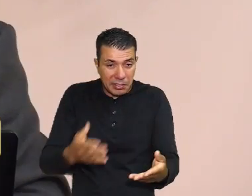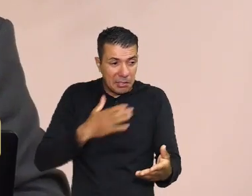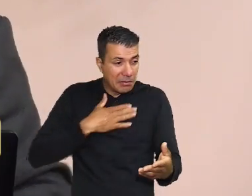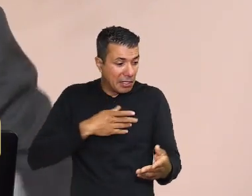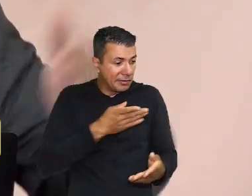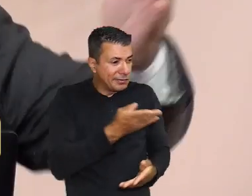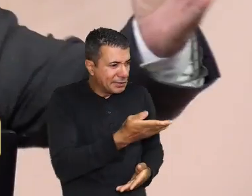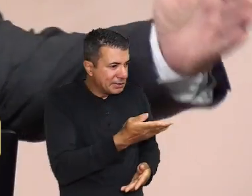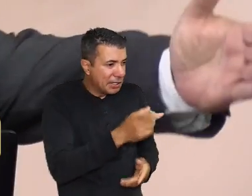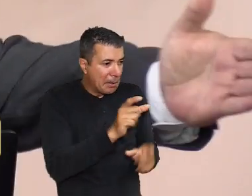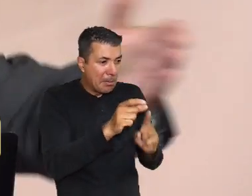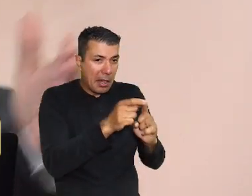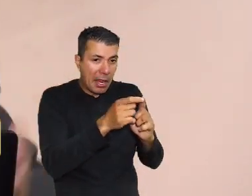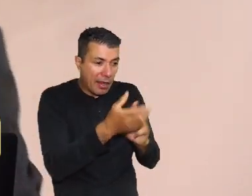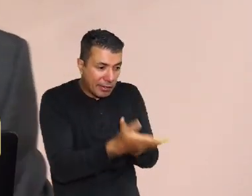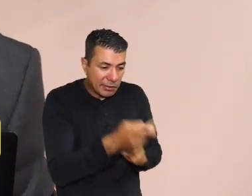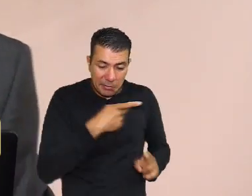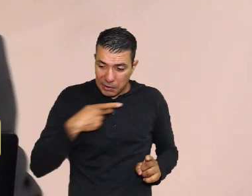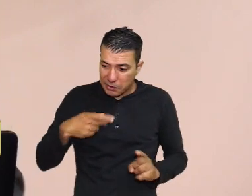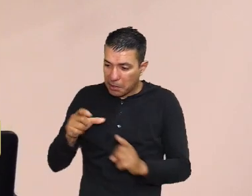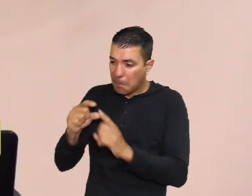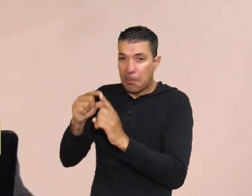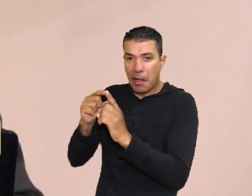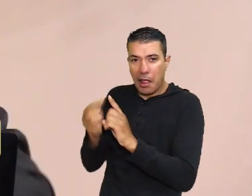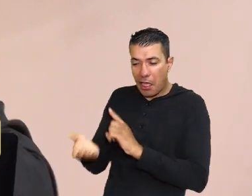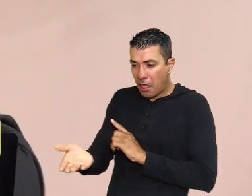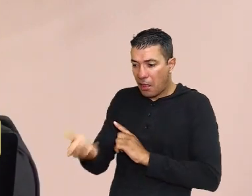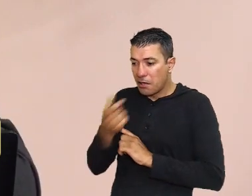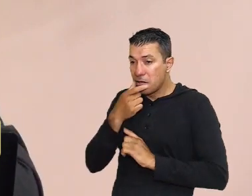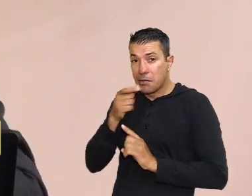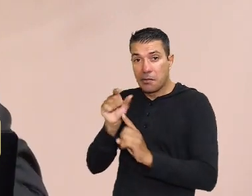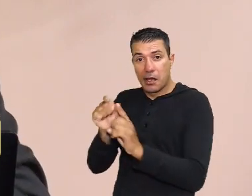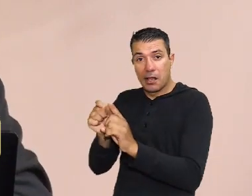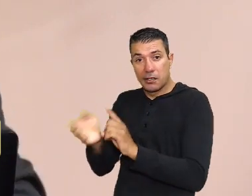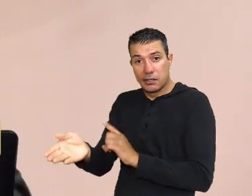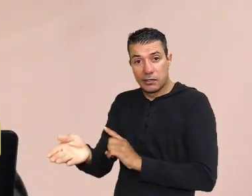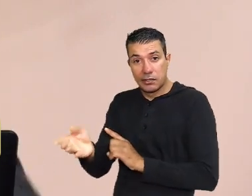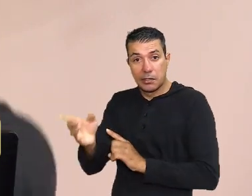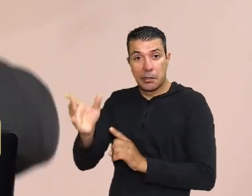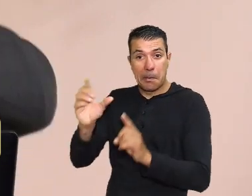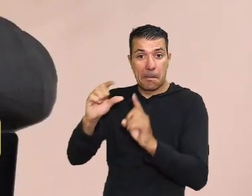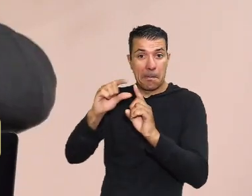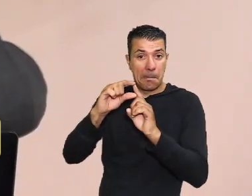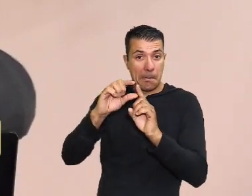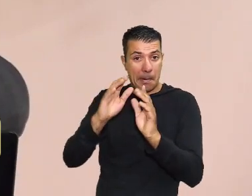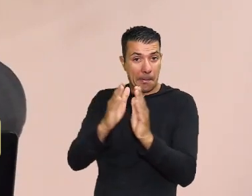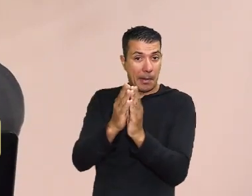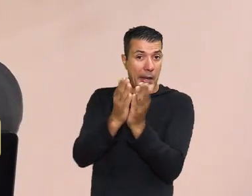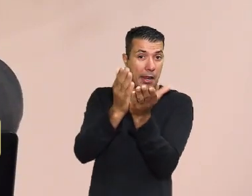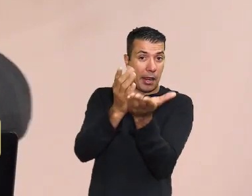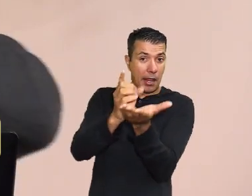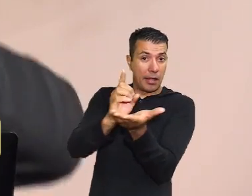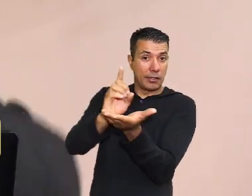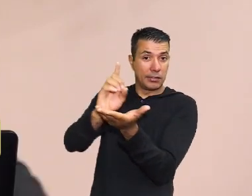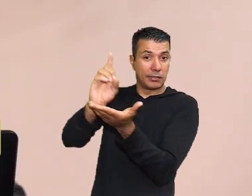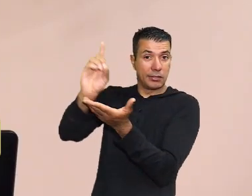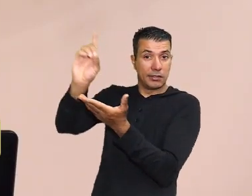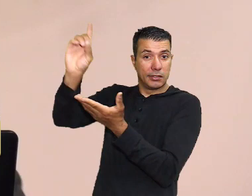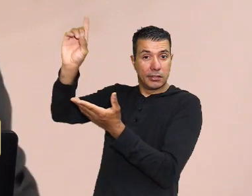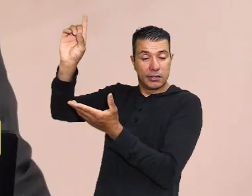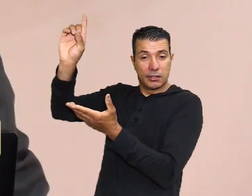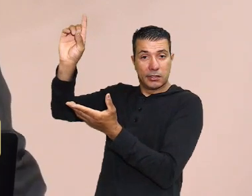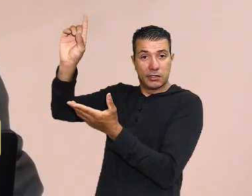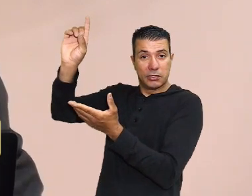pastor Francisco, não são as palavras do pastor William, essas são as palavras de Deus. Ele diz: confia em mim, no mundo